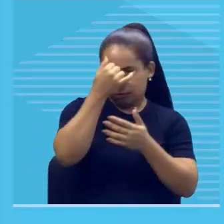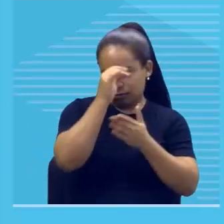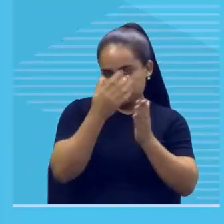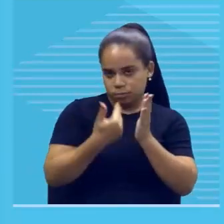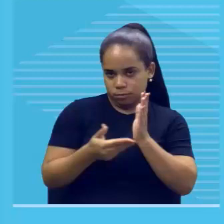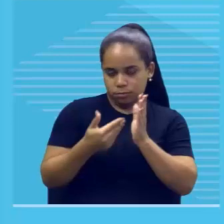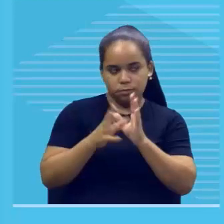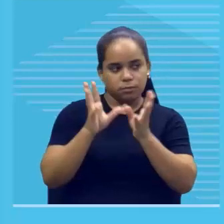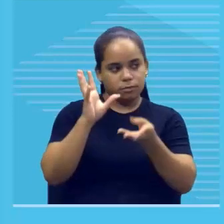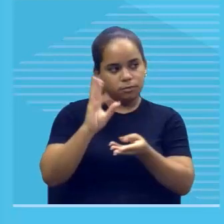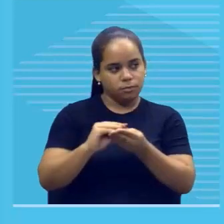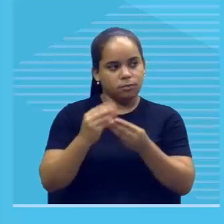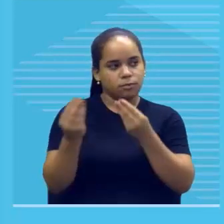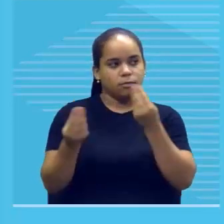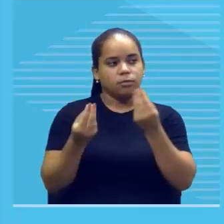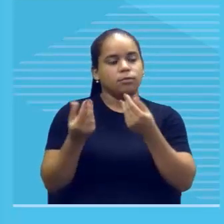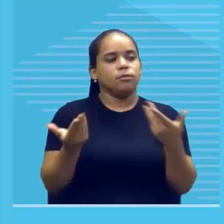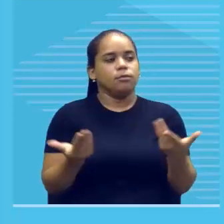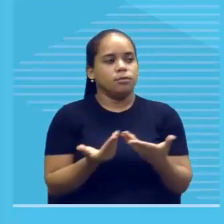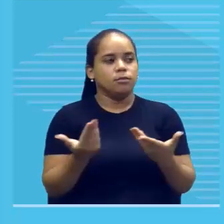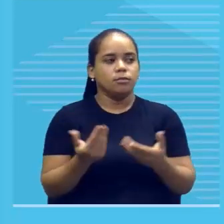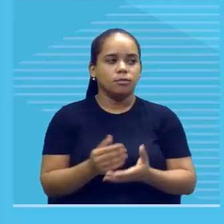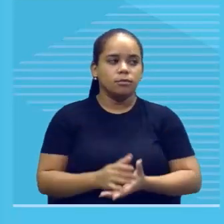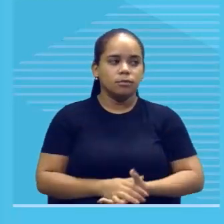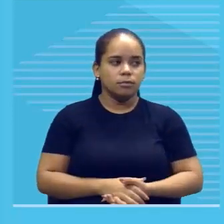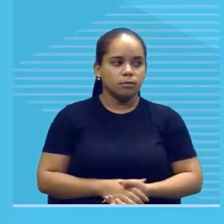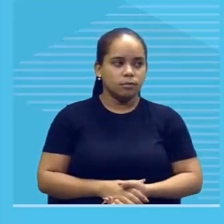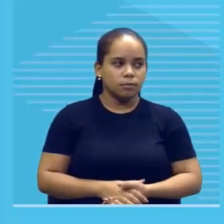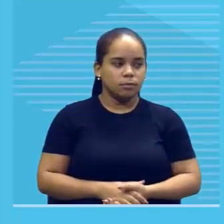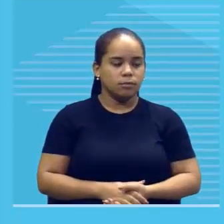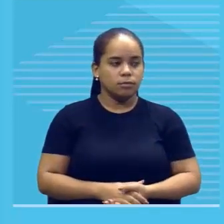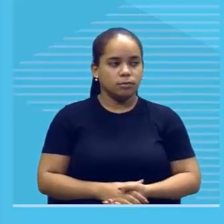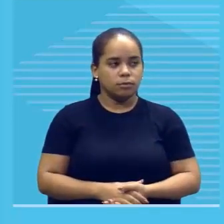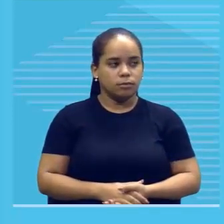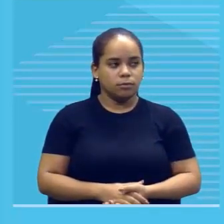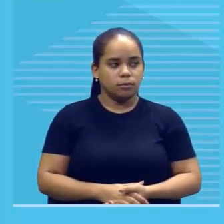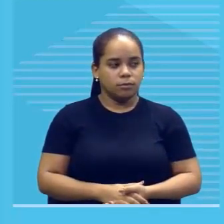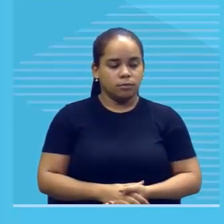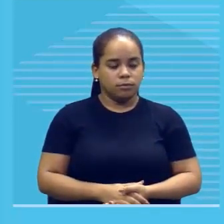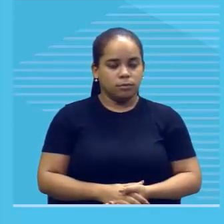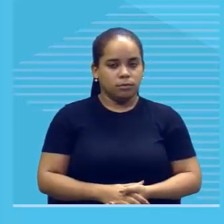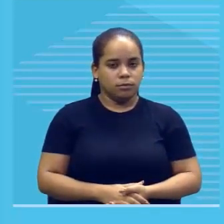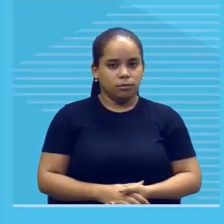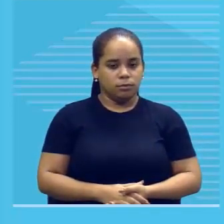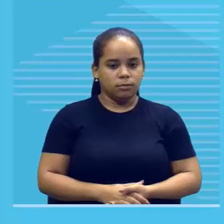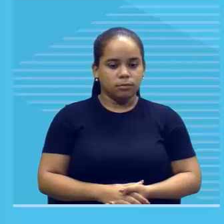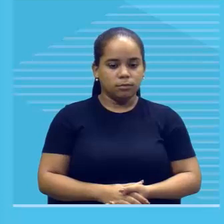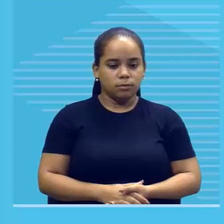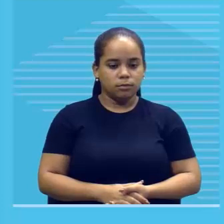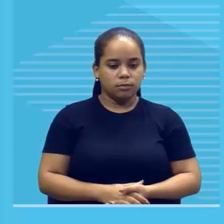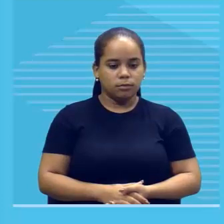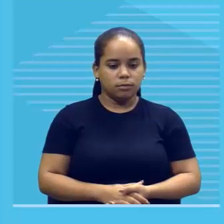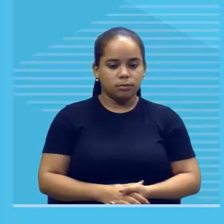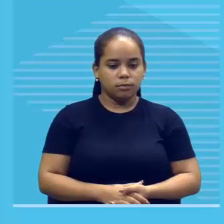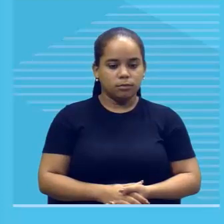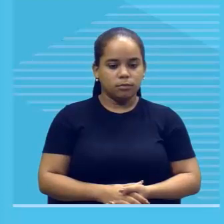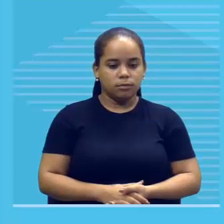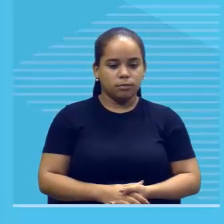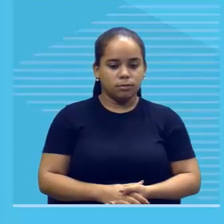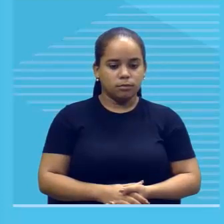ficar perdido nessa simplificações como é que ficou né Depois simplificar ficou assim ó 18 sobre x igual